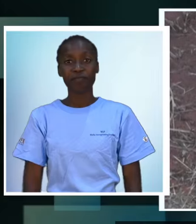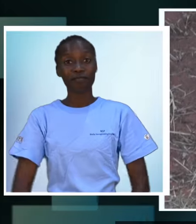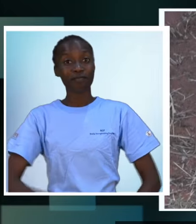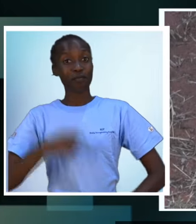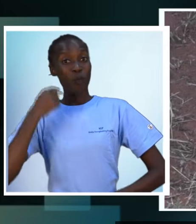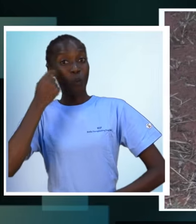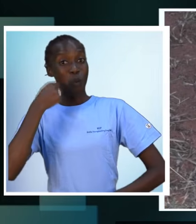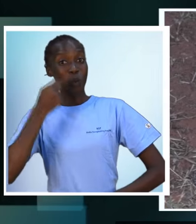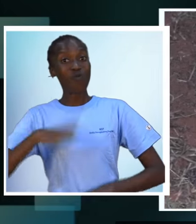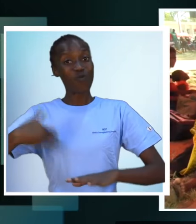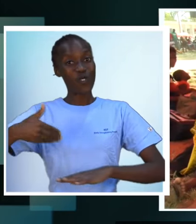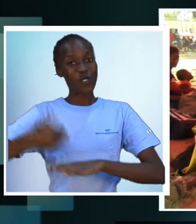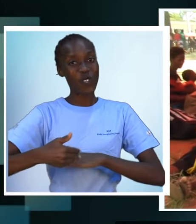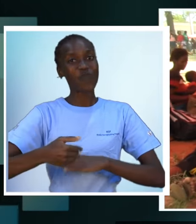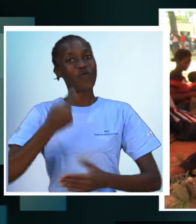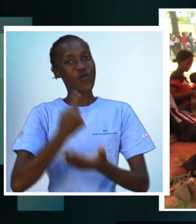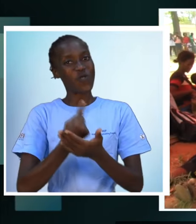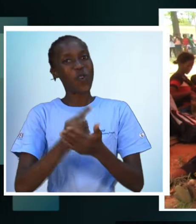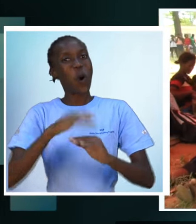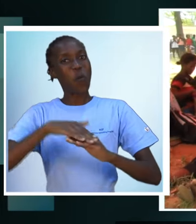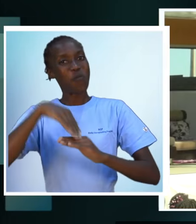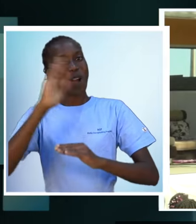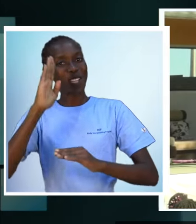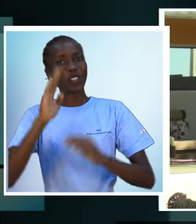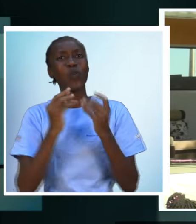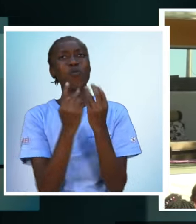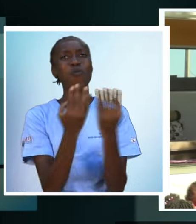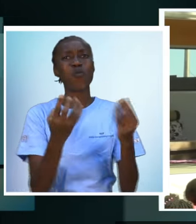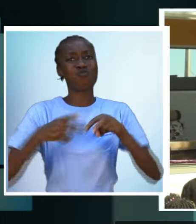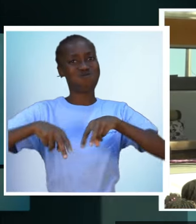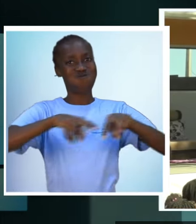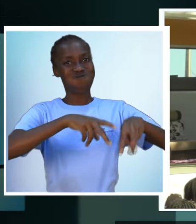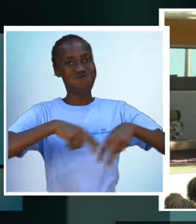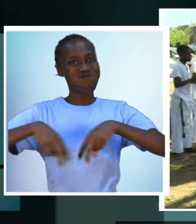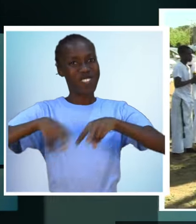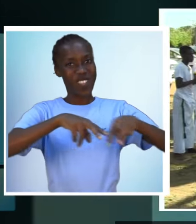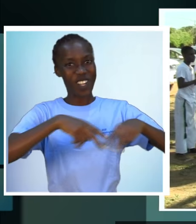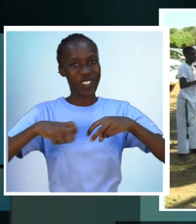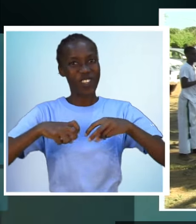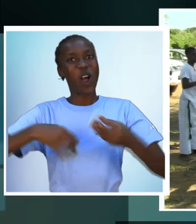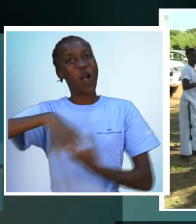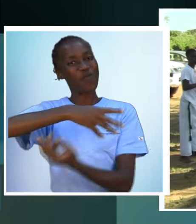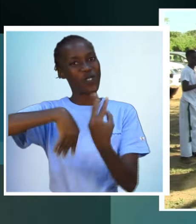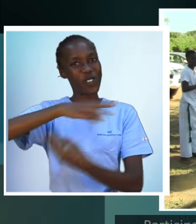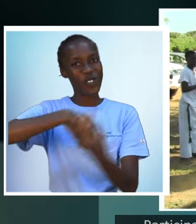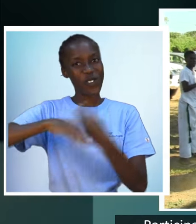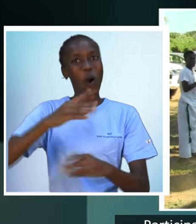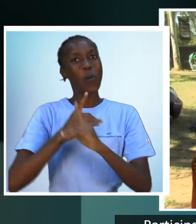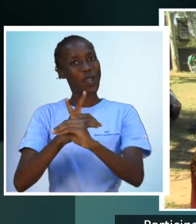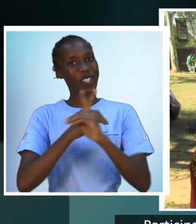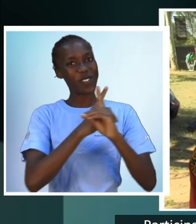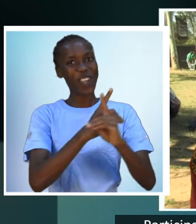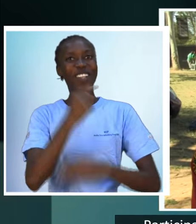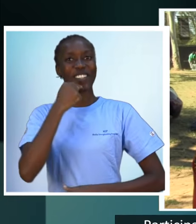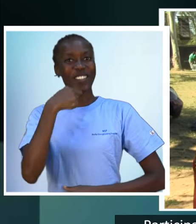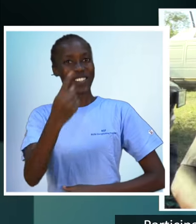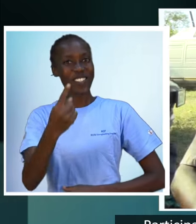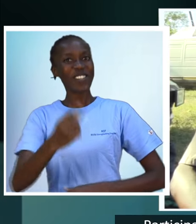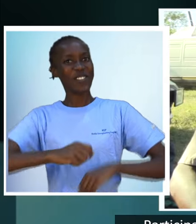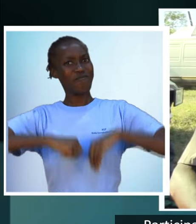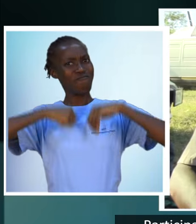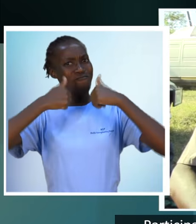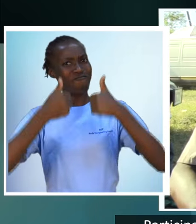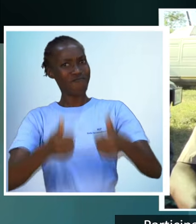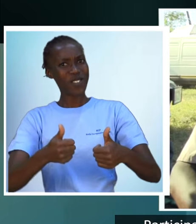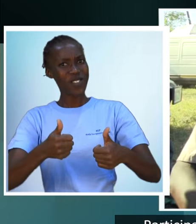O canhão, como sempre, foi o principal atletivo, com muita dança e artes marciais à mistura. Participantes dizem que foi